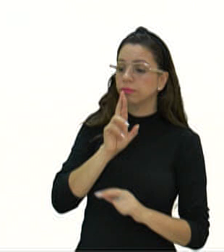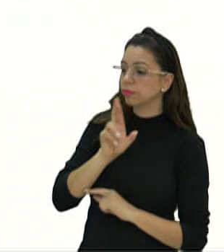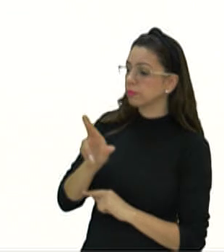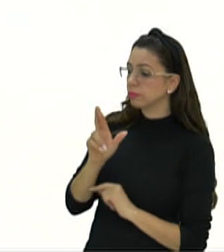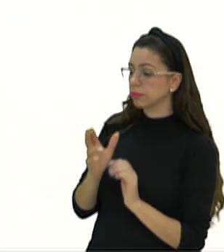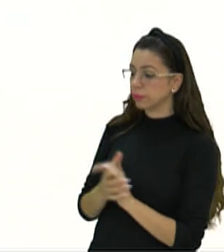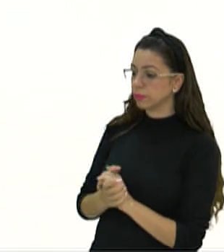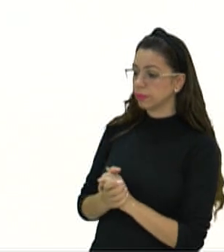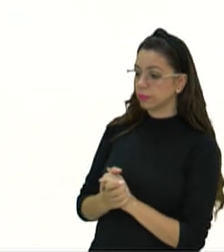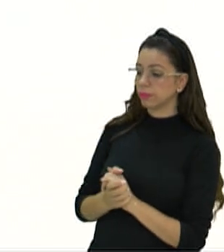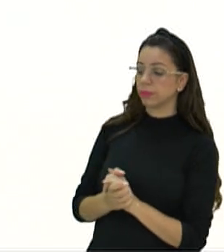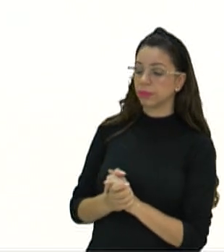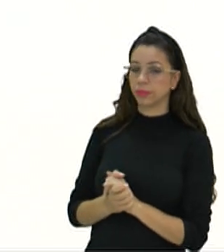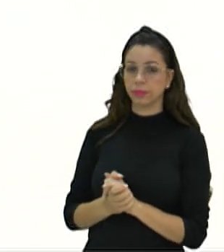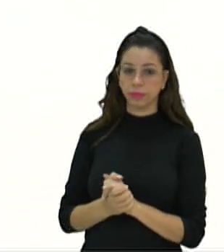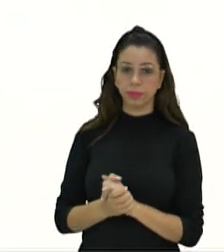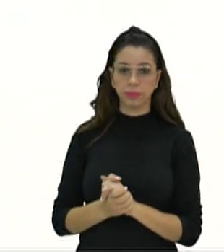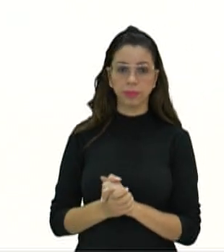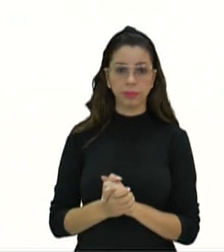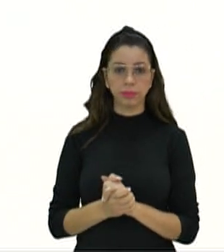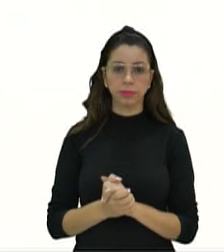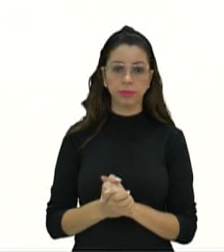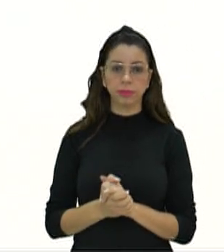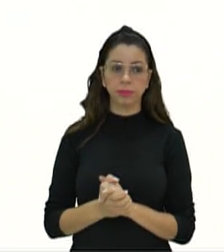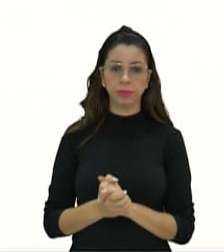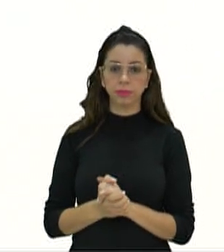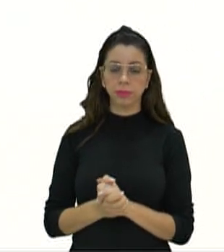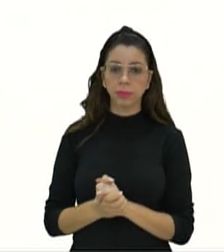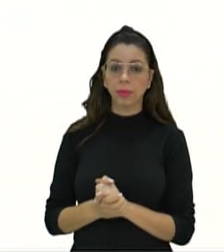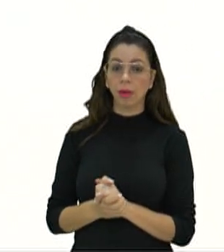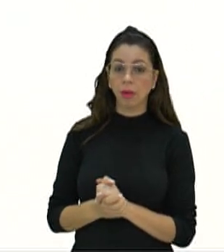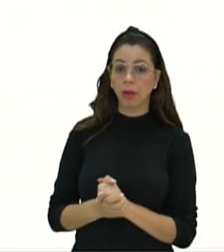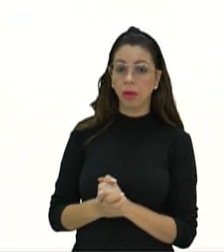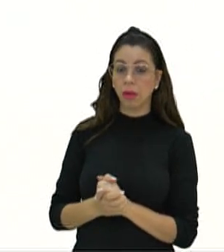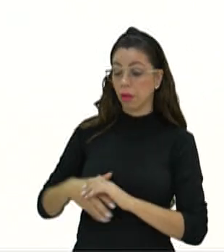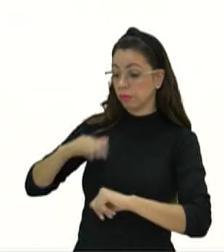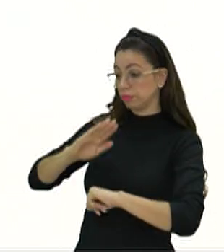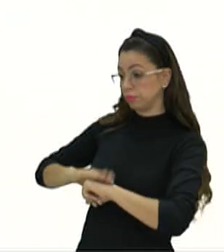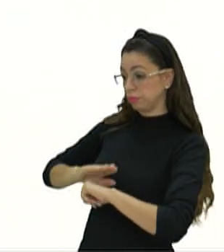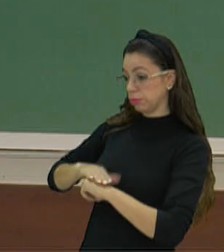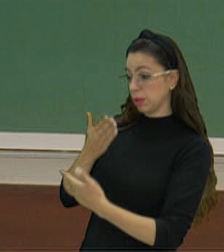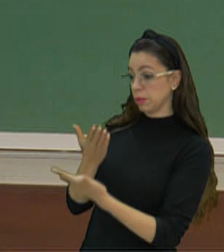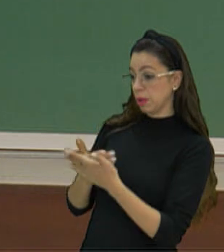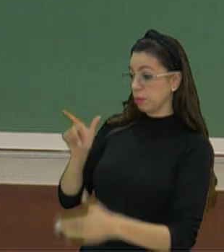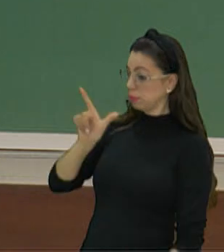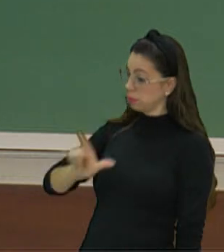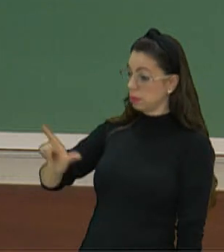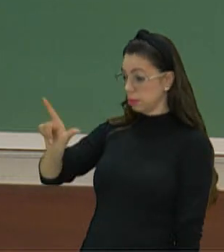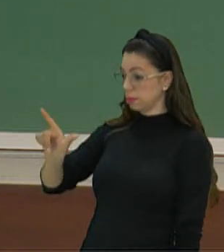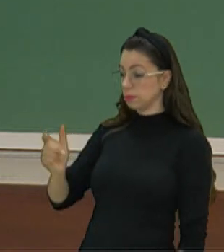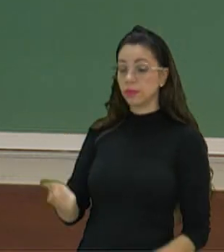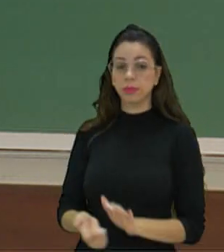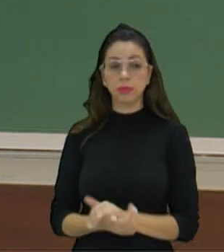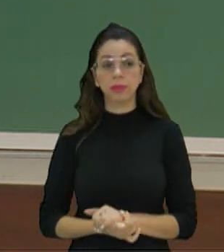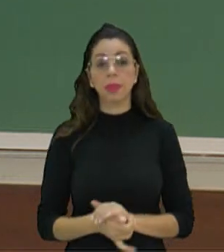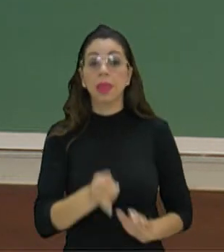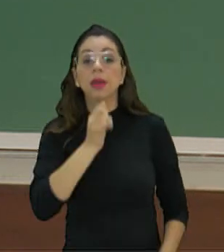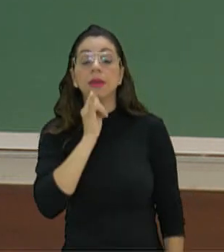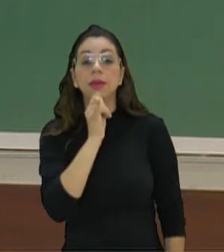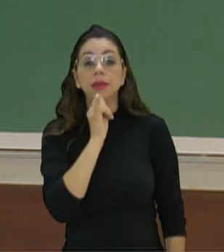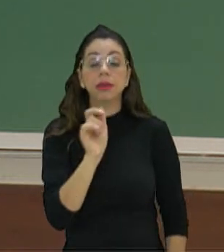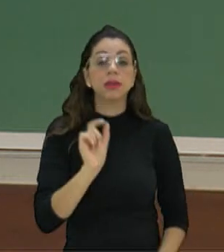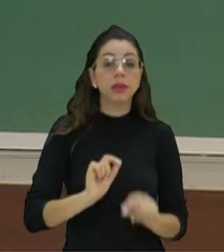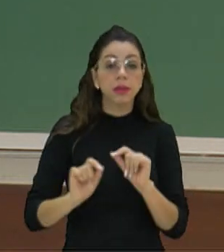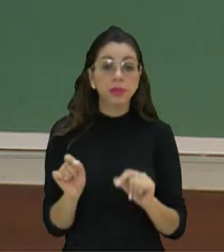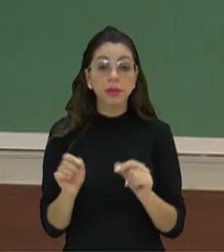responde: I've studied literature. Eu tenho estudado literatura. Então nós temos aqui exemplos de